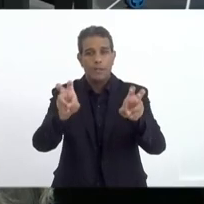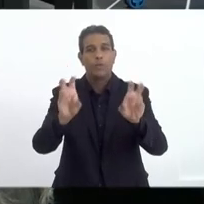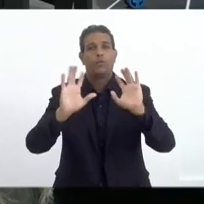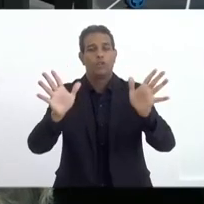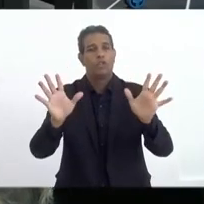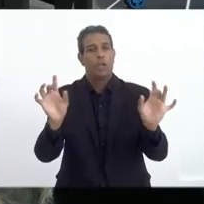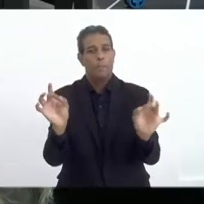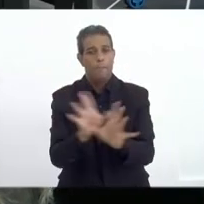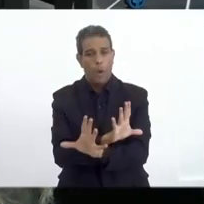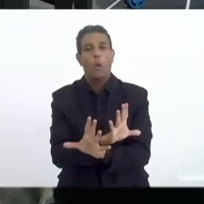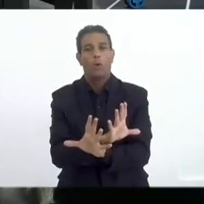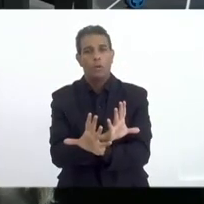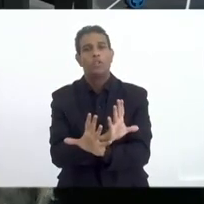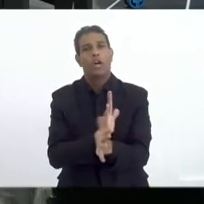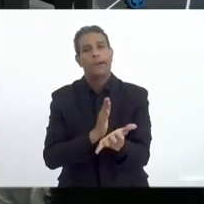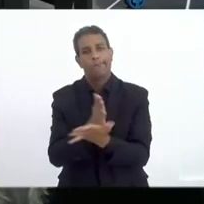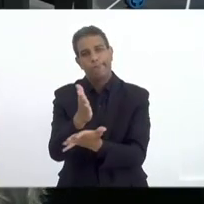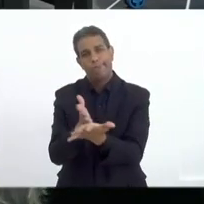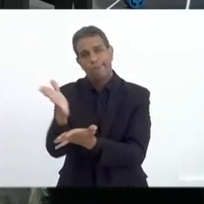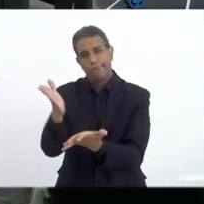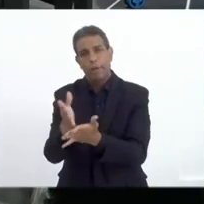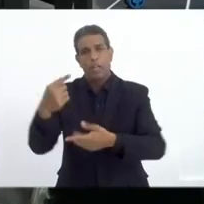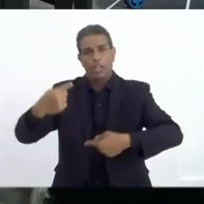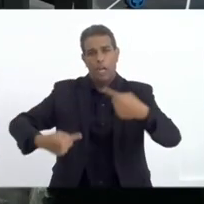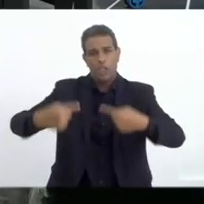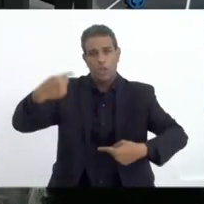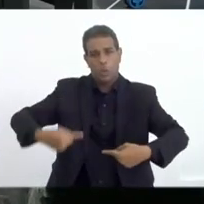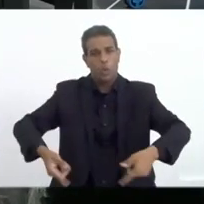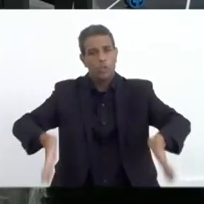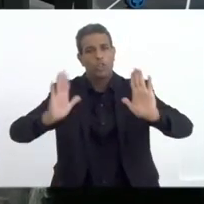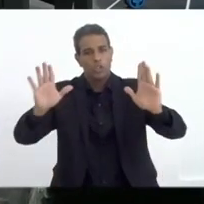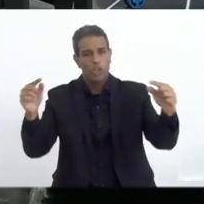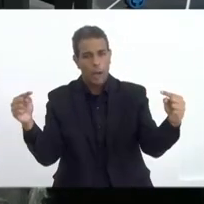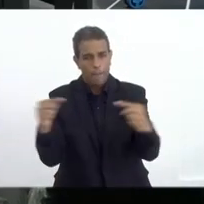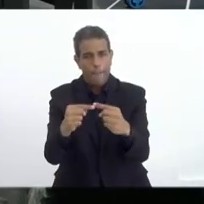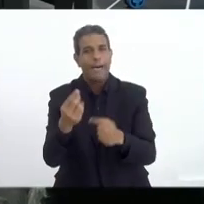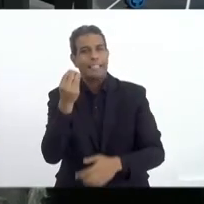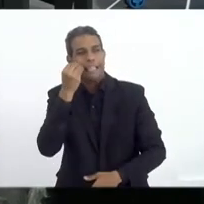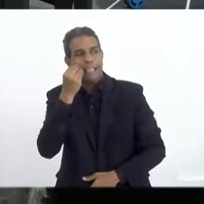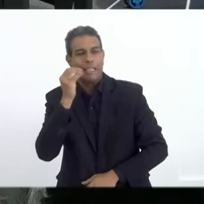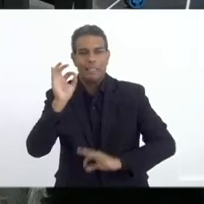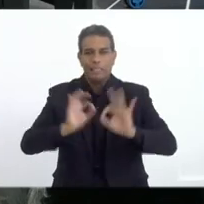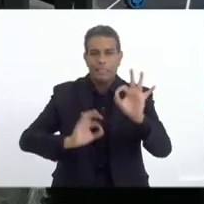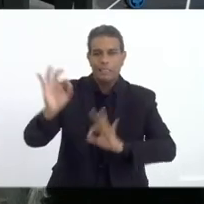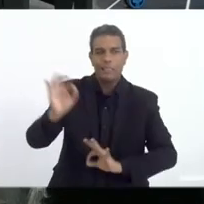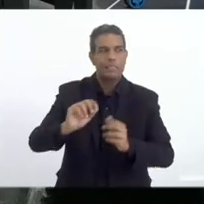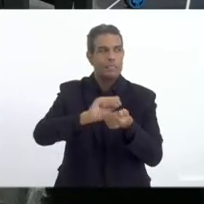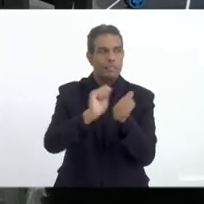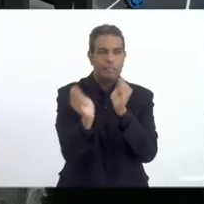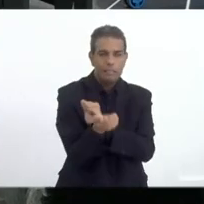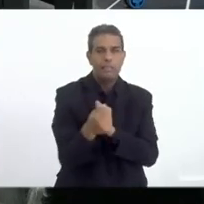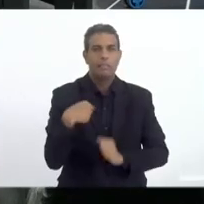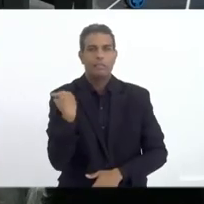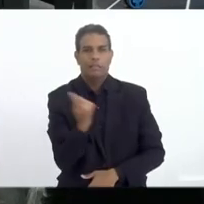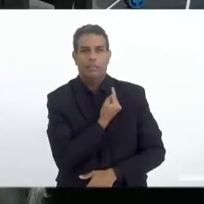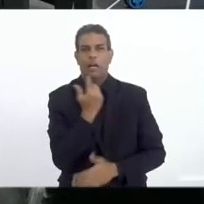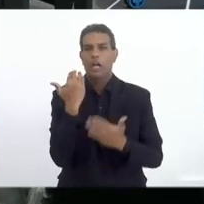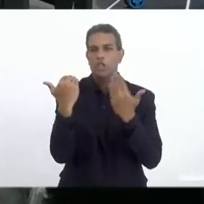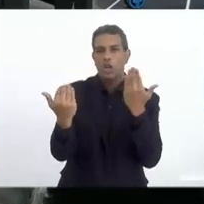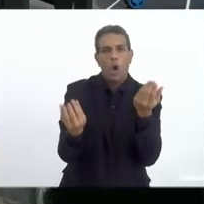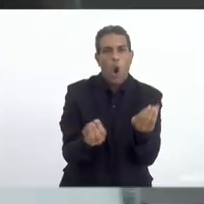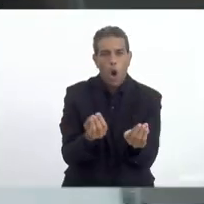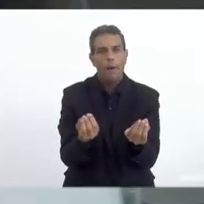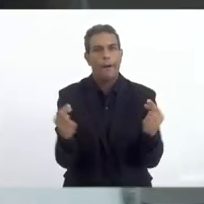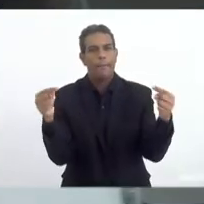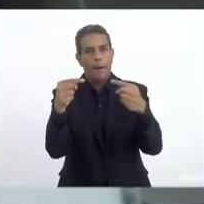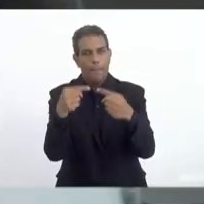a gente, eu já levei até o secretário, tá? Ele está em discussão já para a gente conseguir fazer. Eu estou tentando fazer a viabilidade técnica desse chamamento, tá? Já